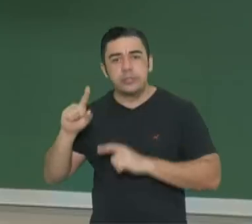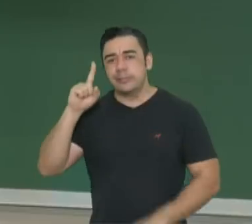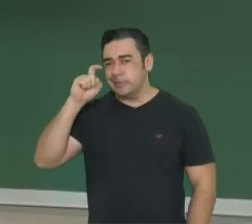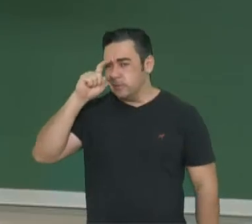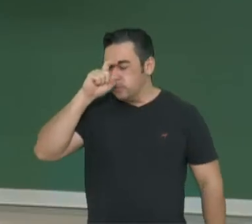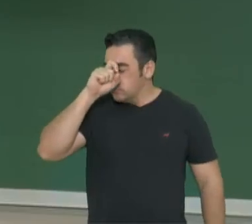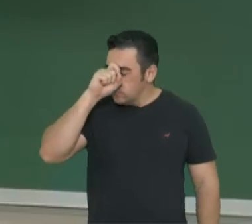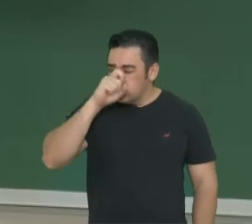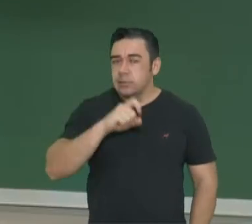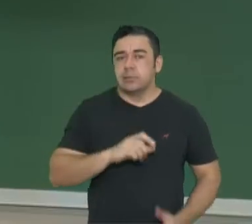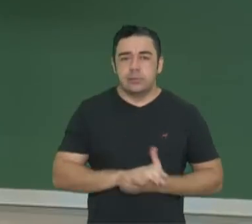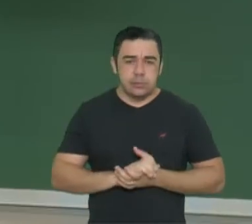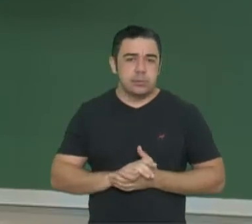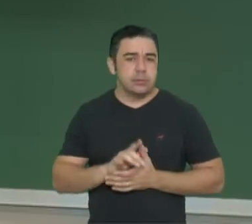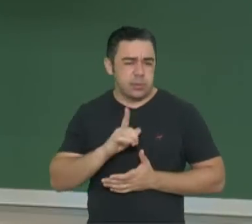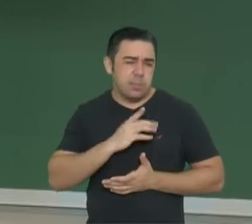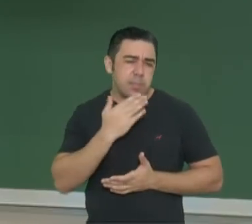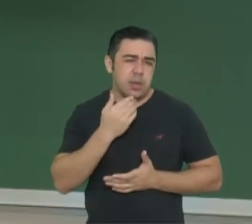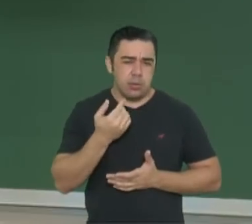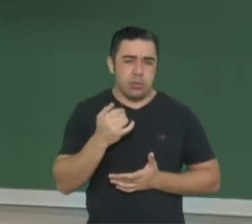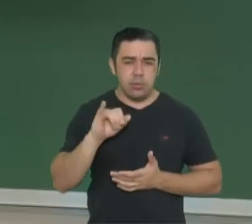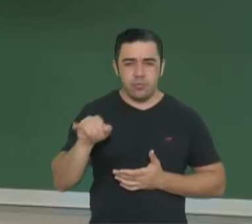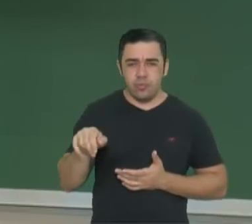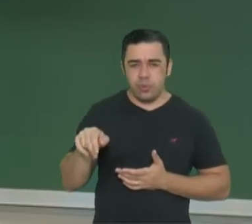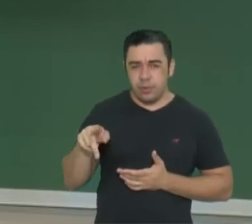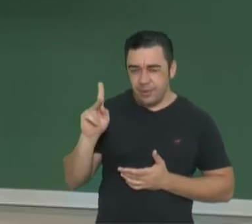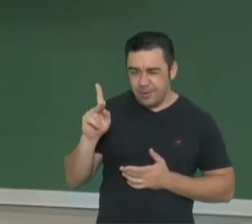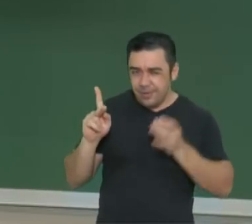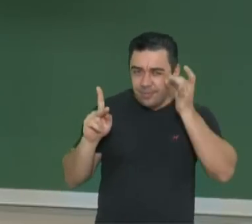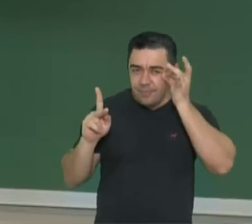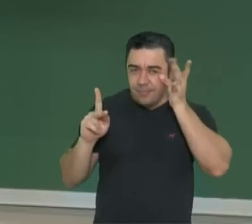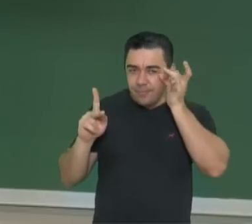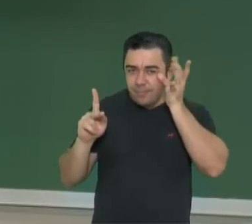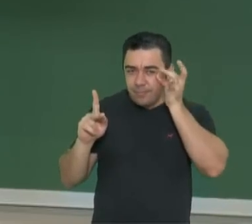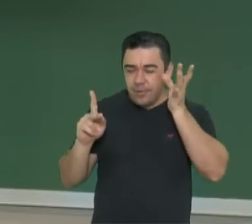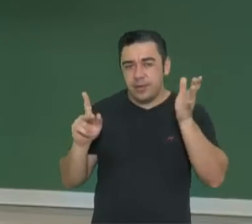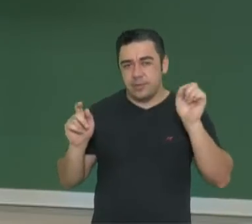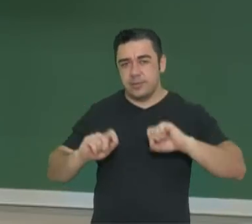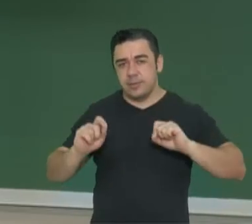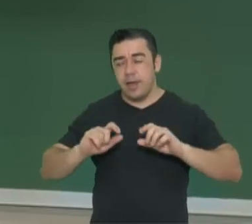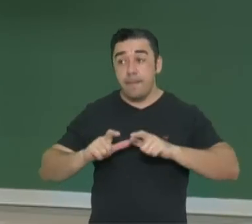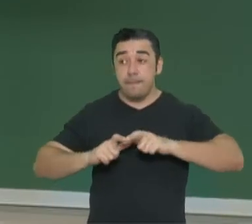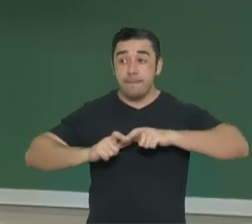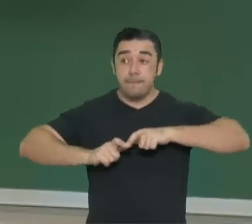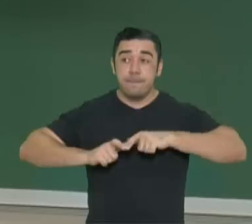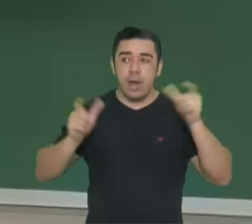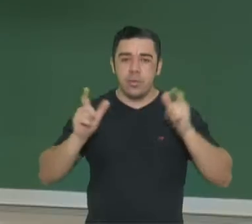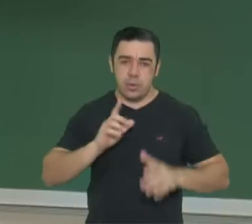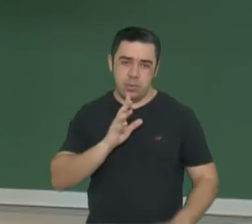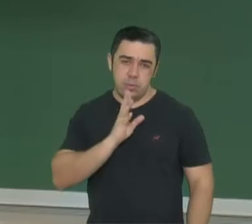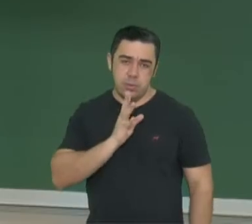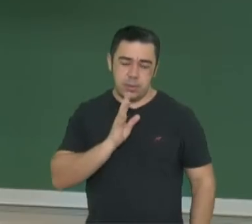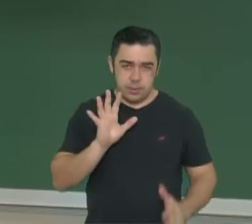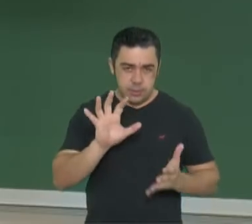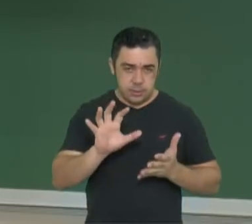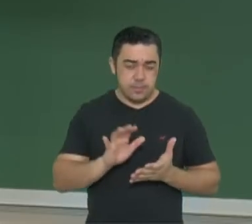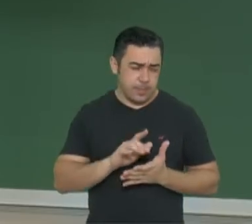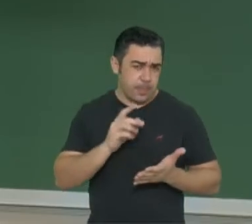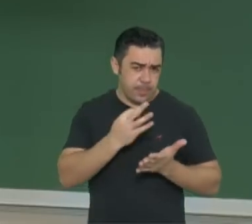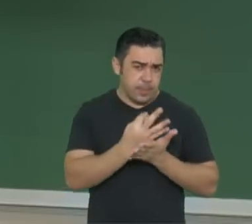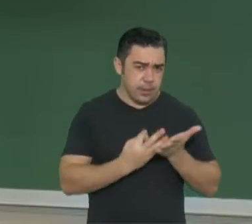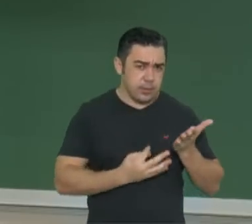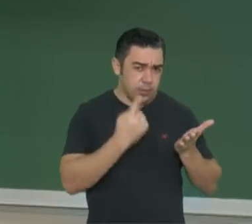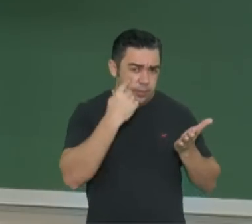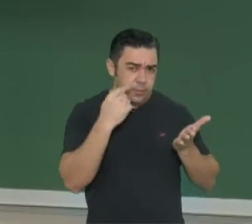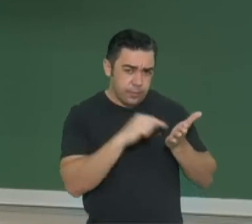difícil mesmo. Então vai naquele do JK. Facilita a sua vida e a maioria das pessoas usa exatamente isso. Nos textos,